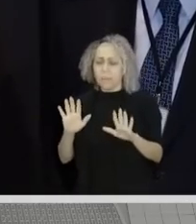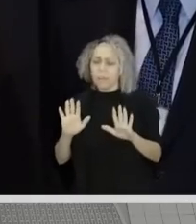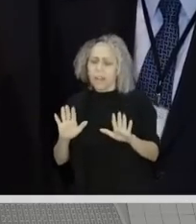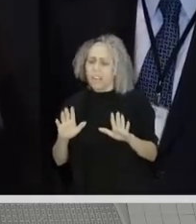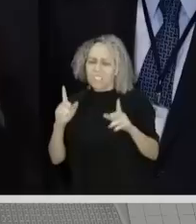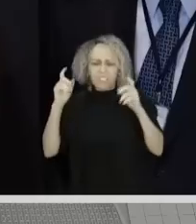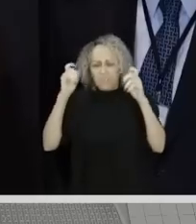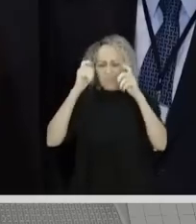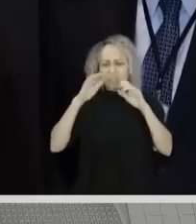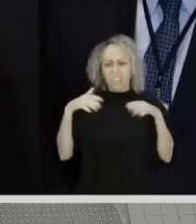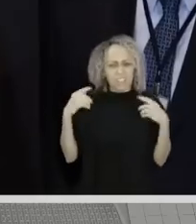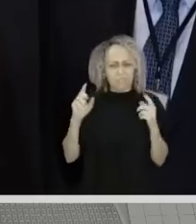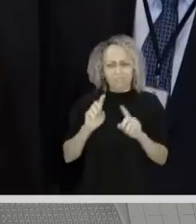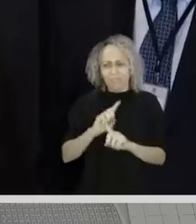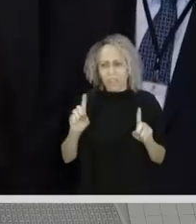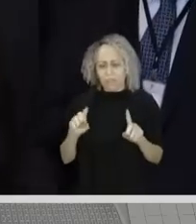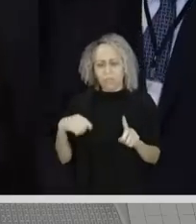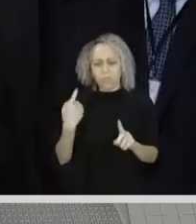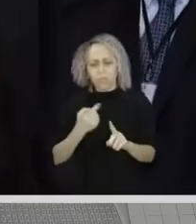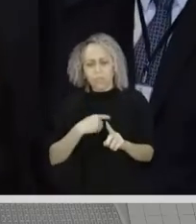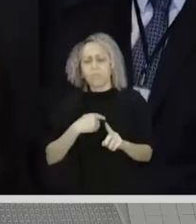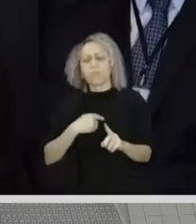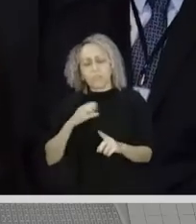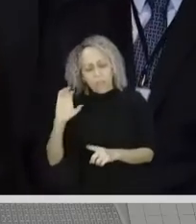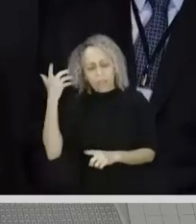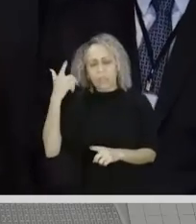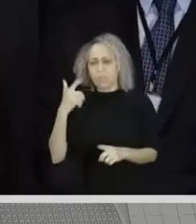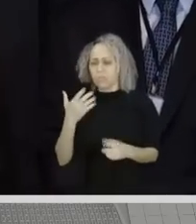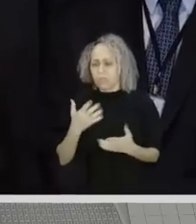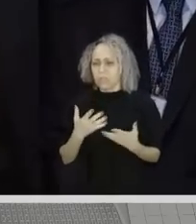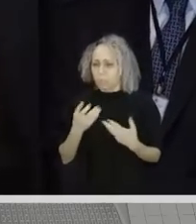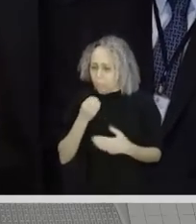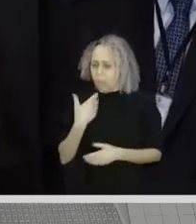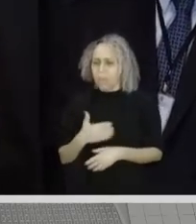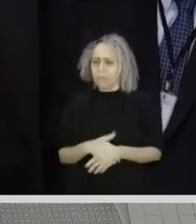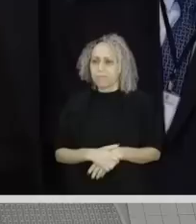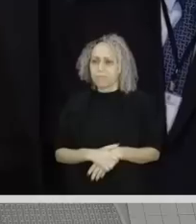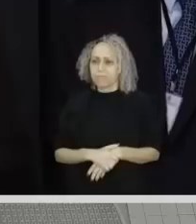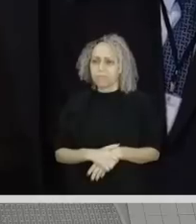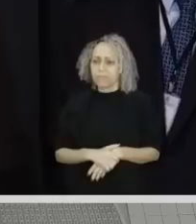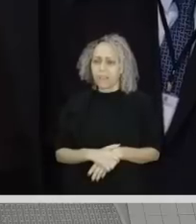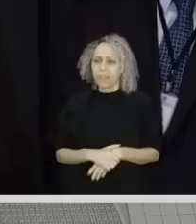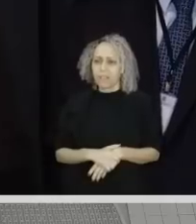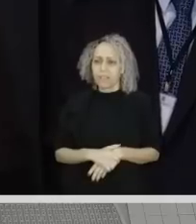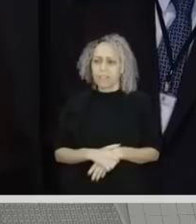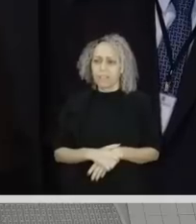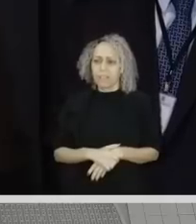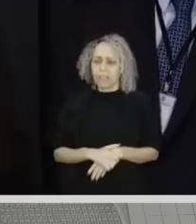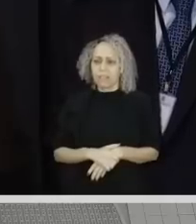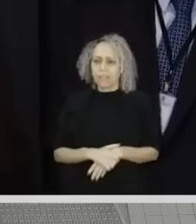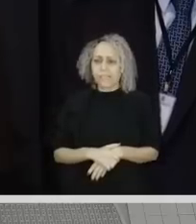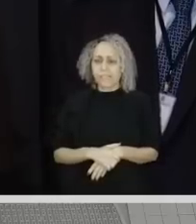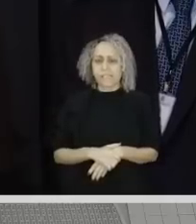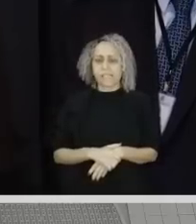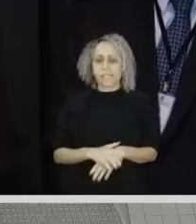cuidados diferentes do que quem investe dinheiro dos outros, quem investe dinheiro público, quem investe dinheiro de